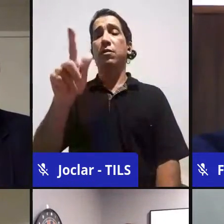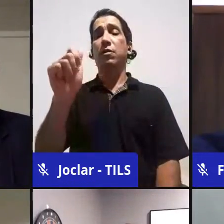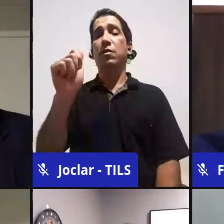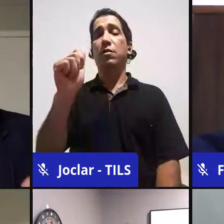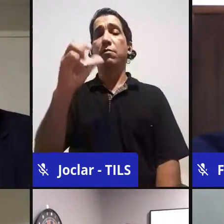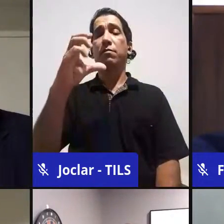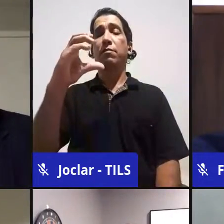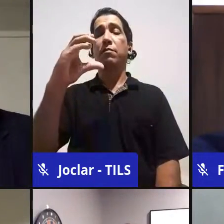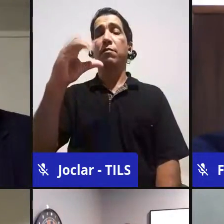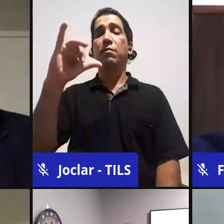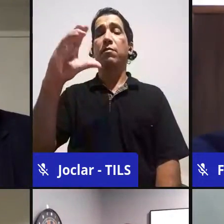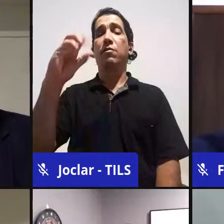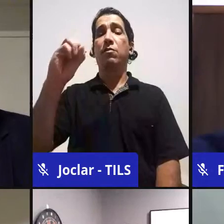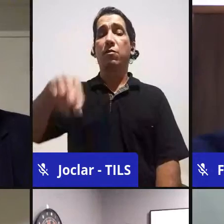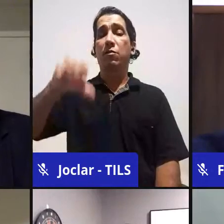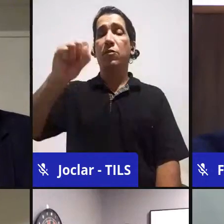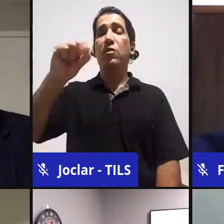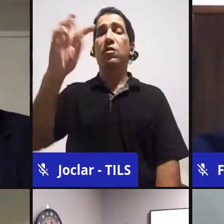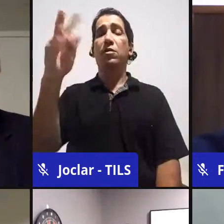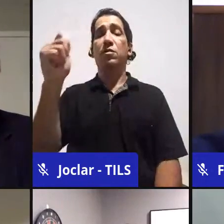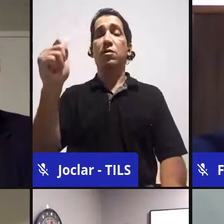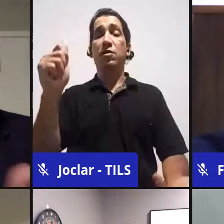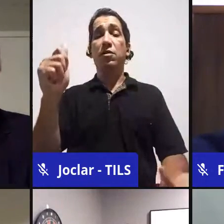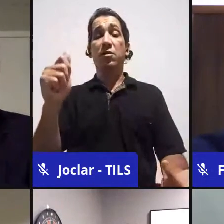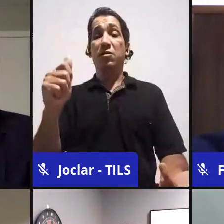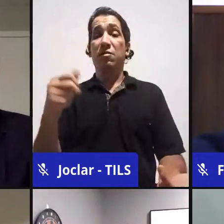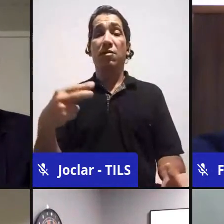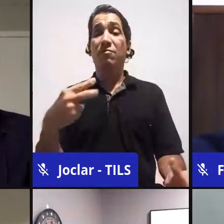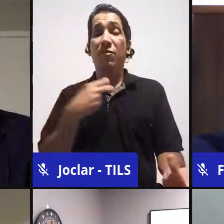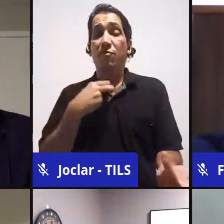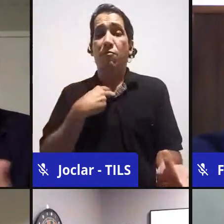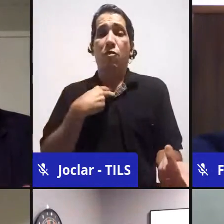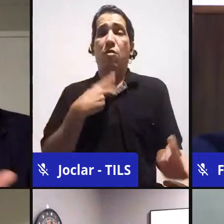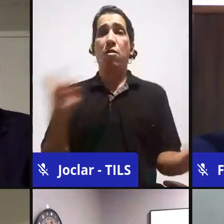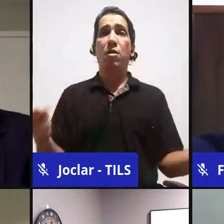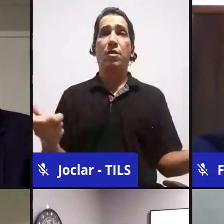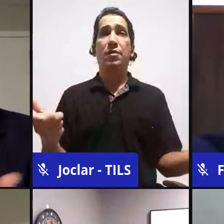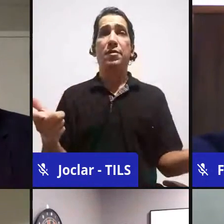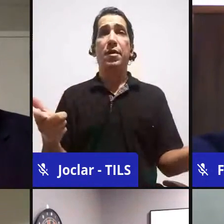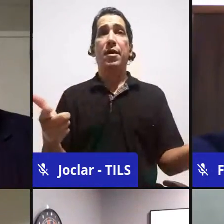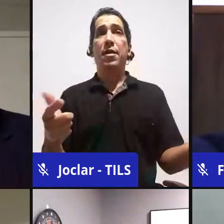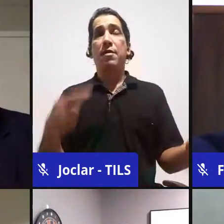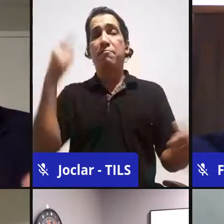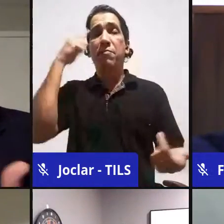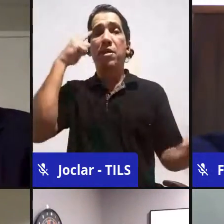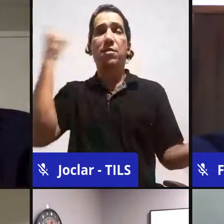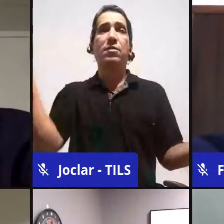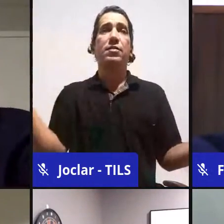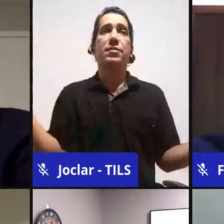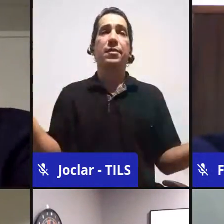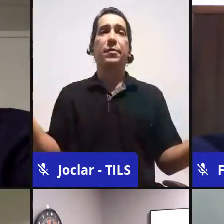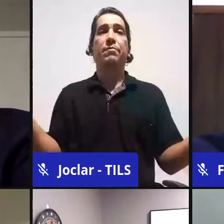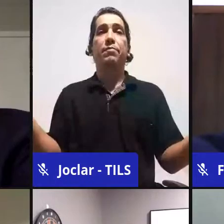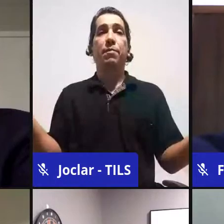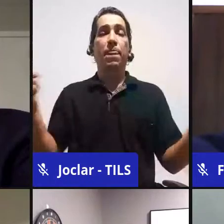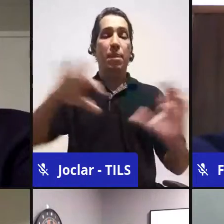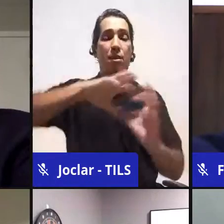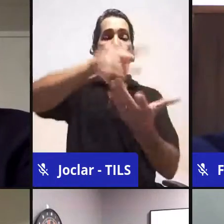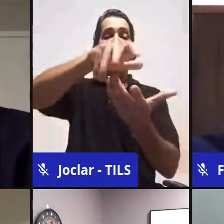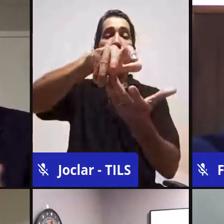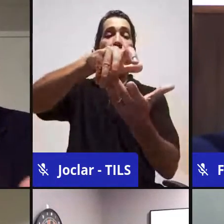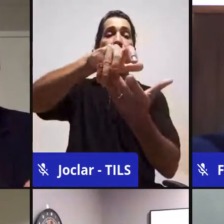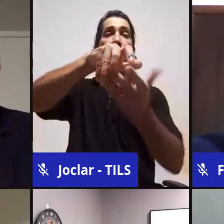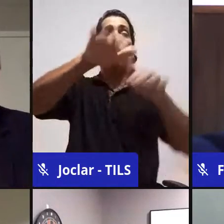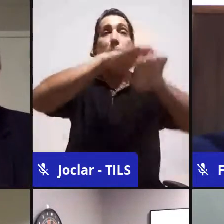negacionistas. Os negacionistas são os terraplanistas, o anti-ciência, aqueles que negam a evolução da